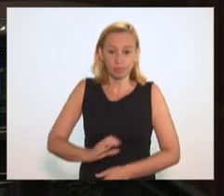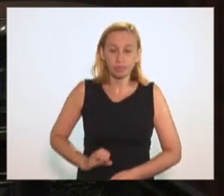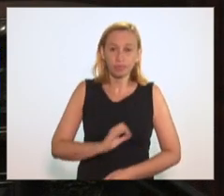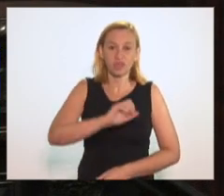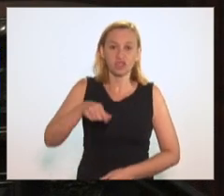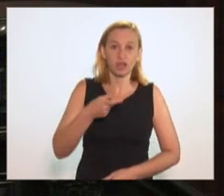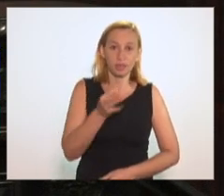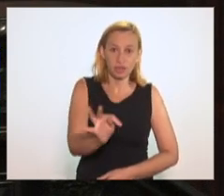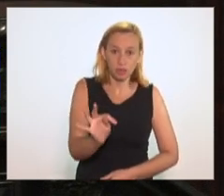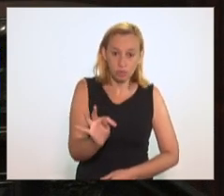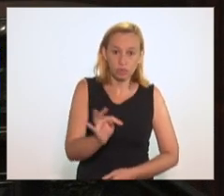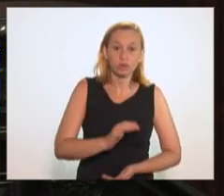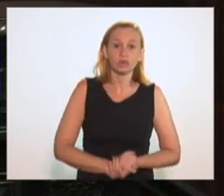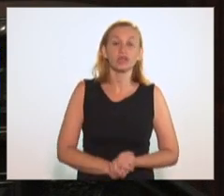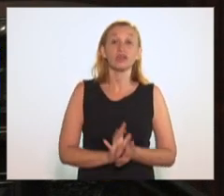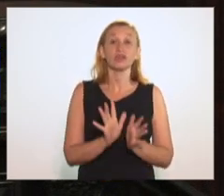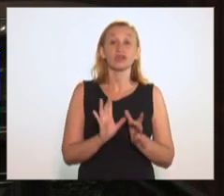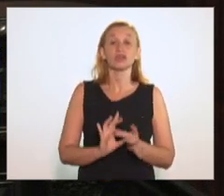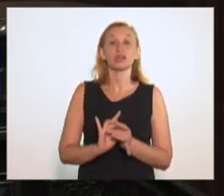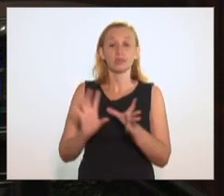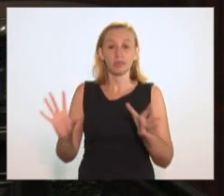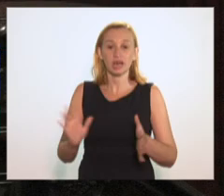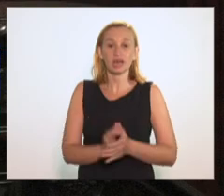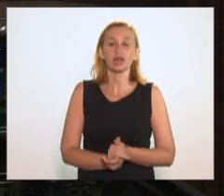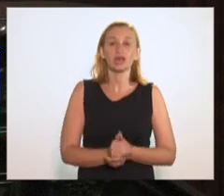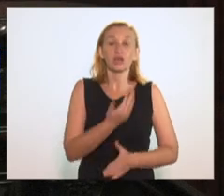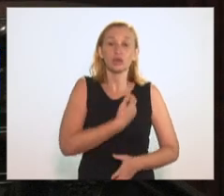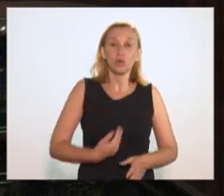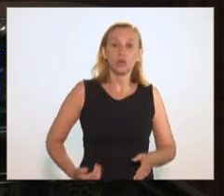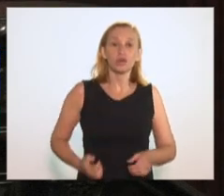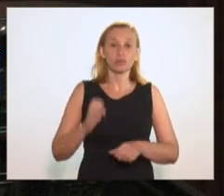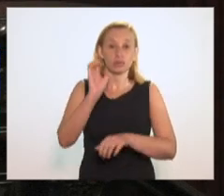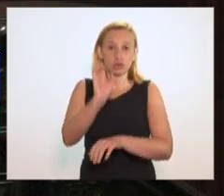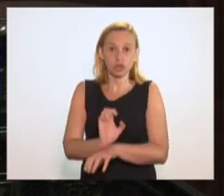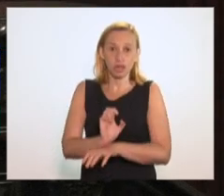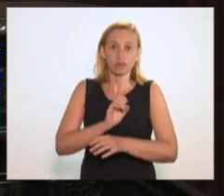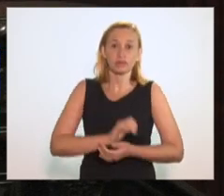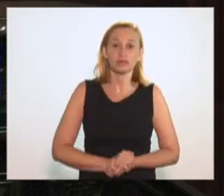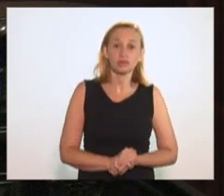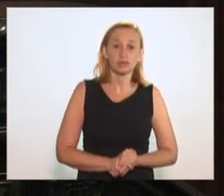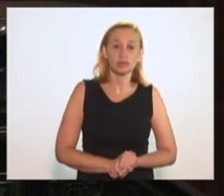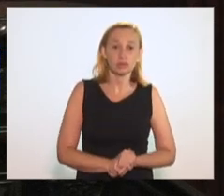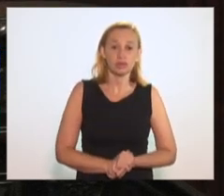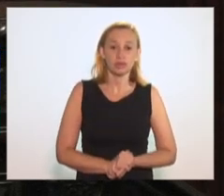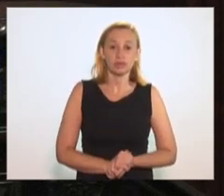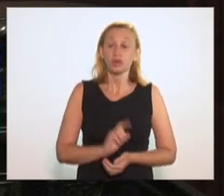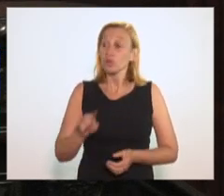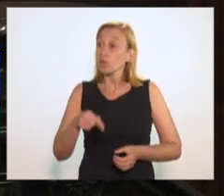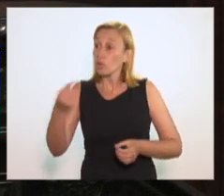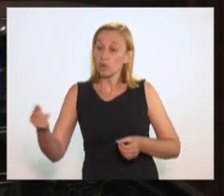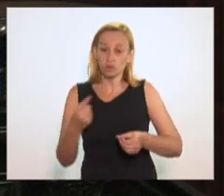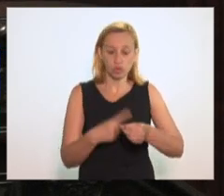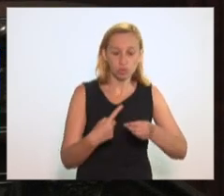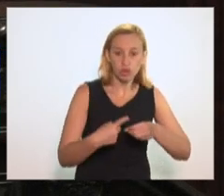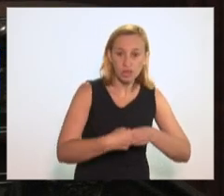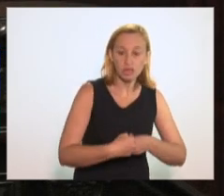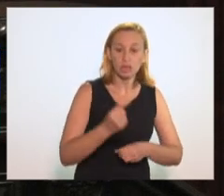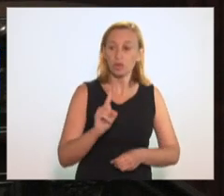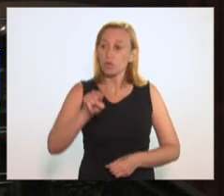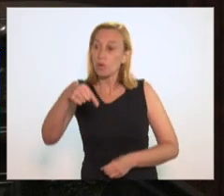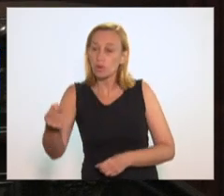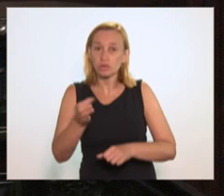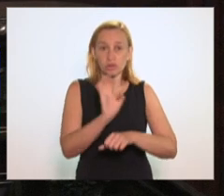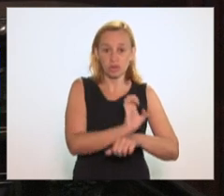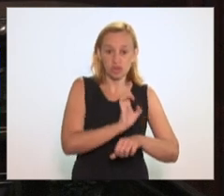Bittencourt permite que o governo do Estado faça com outros municípios, quiçá com outros estados,